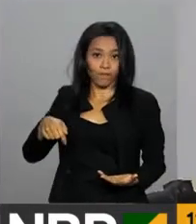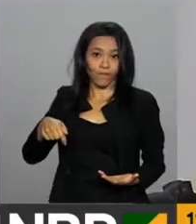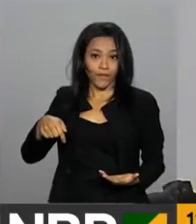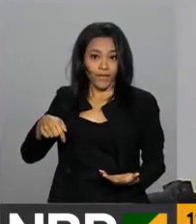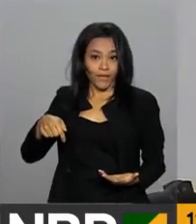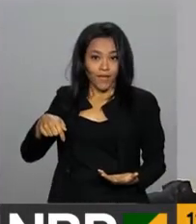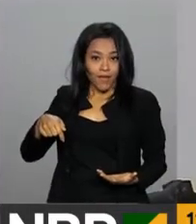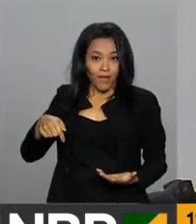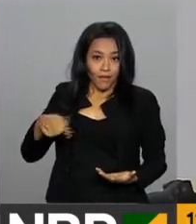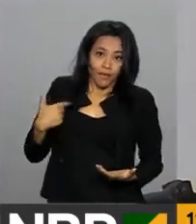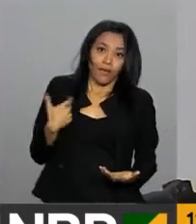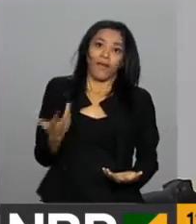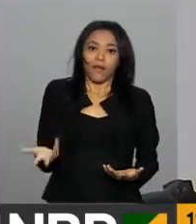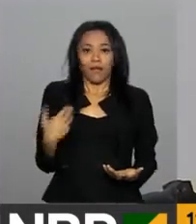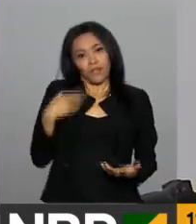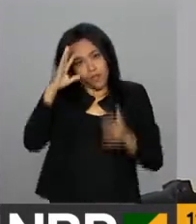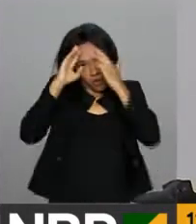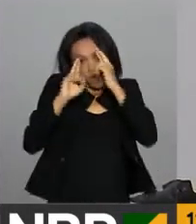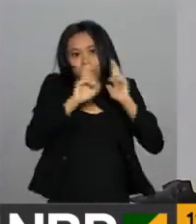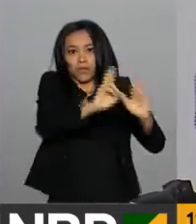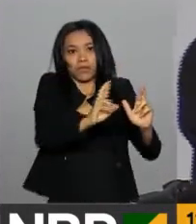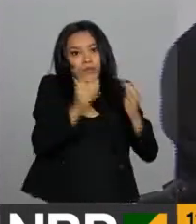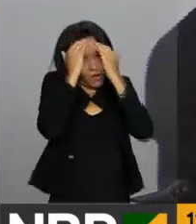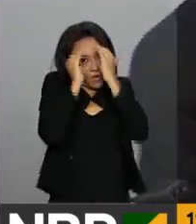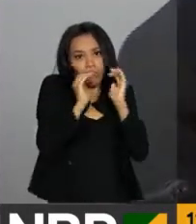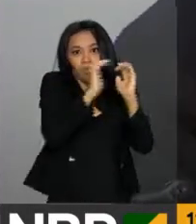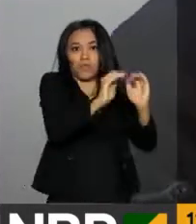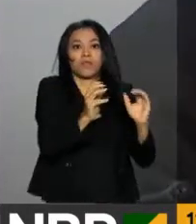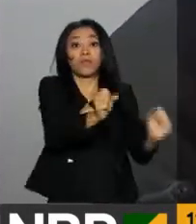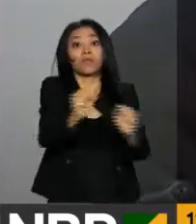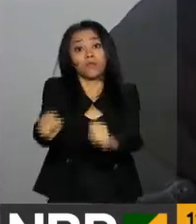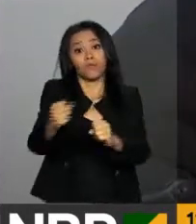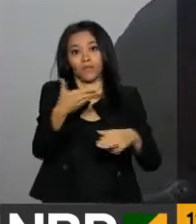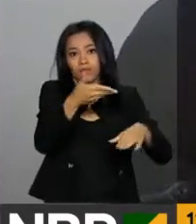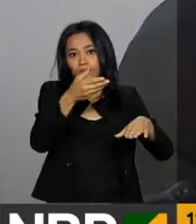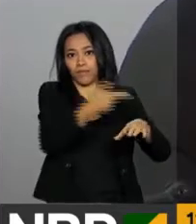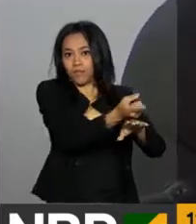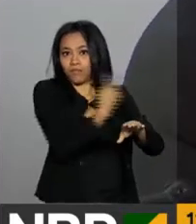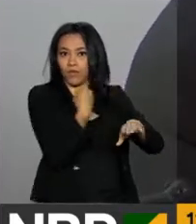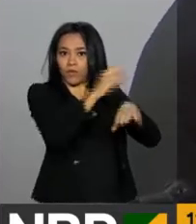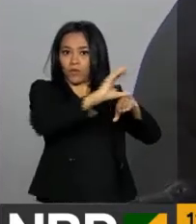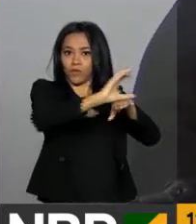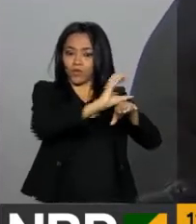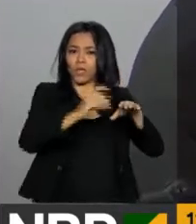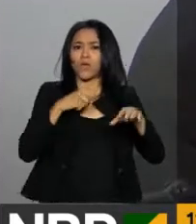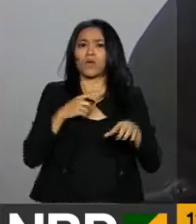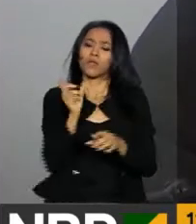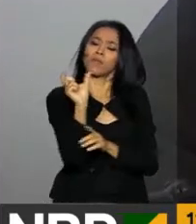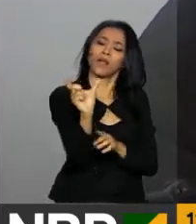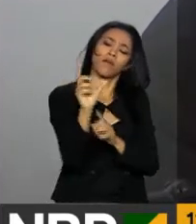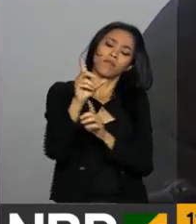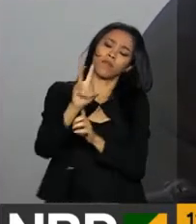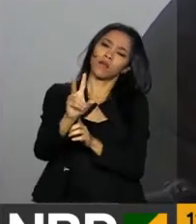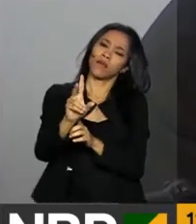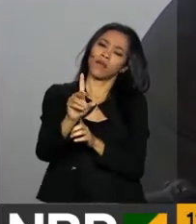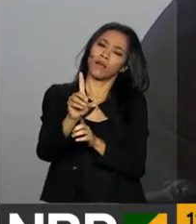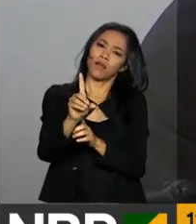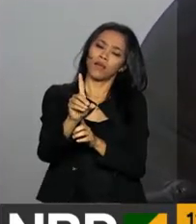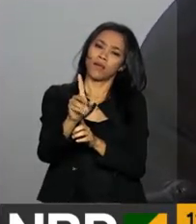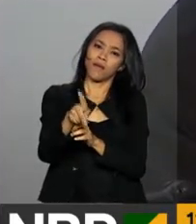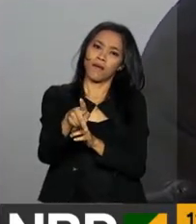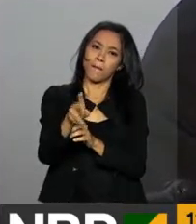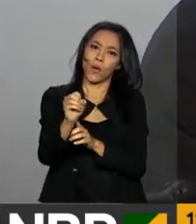exercendo o poder aliás é interessante quando se verifica na constituição federal o vocábulo poder o o